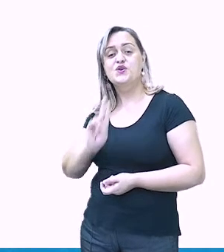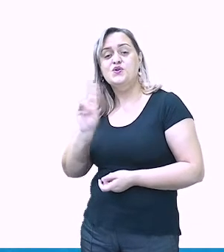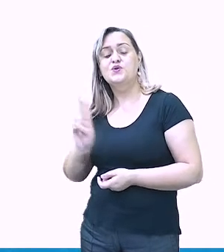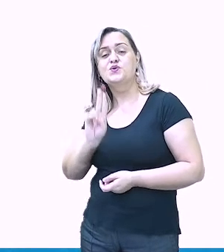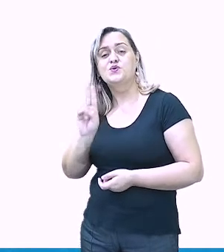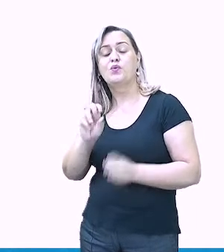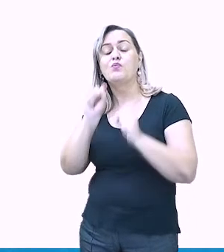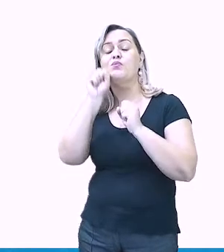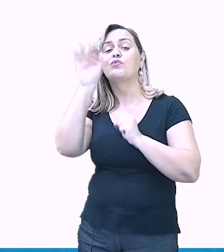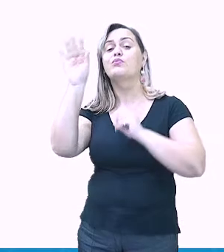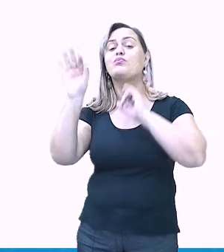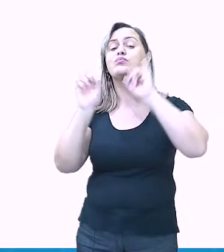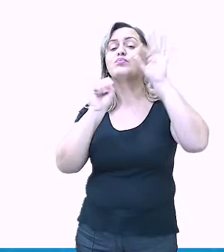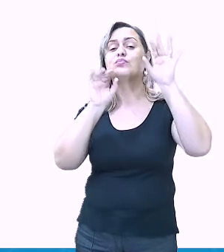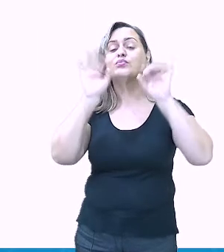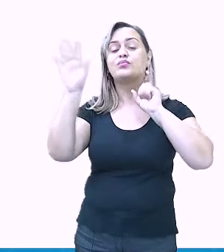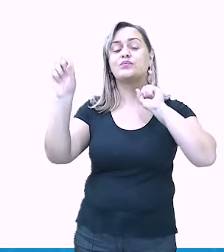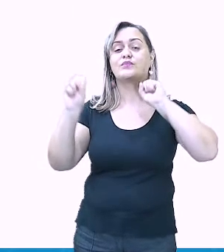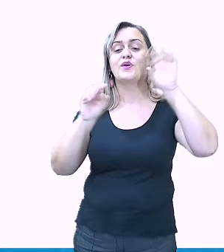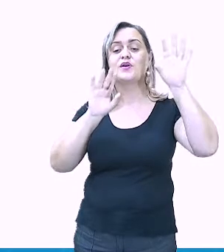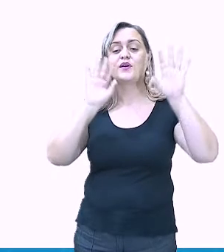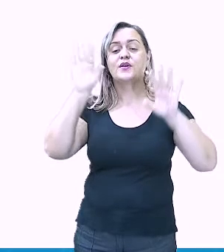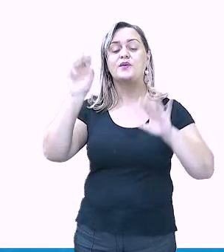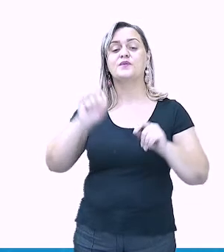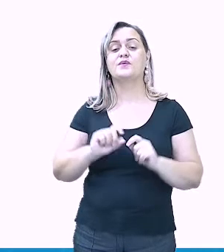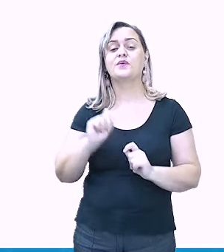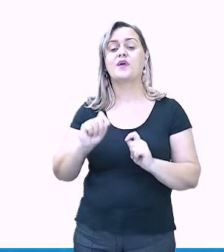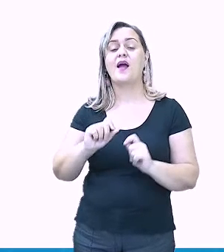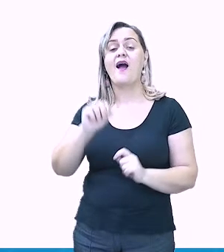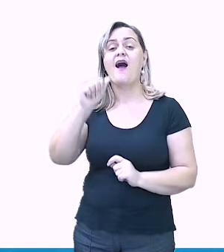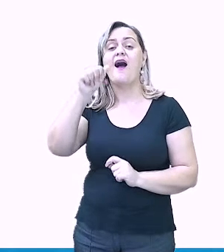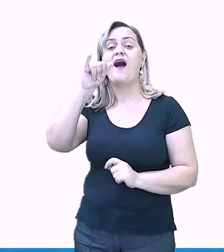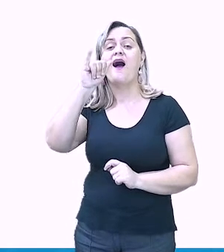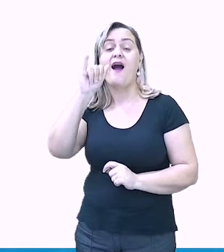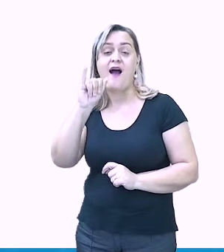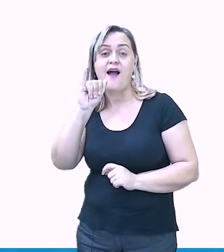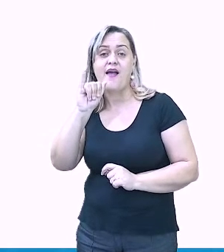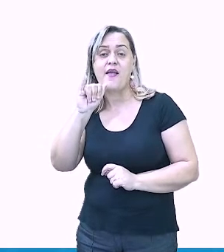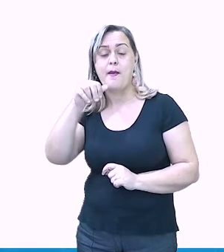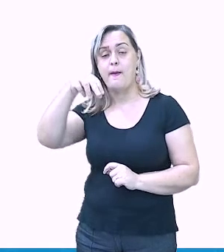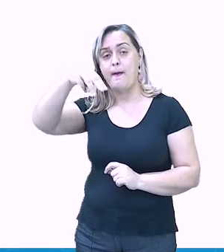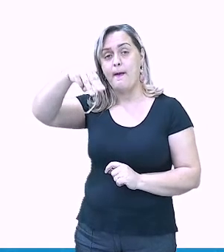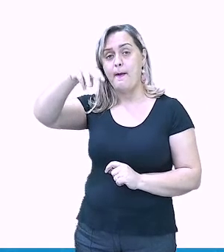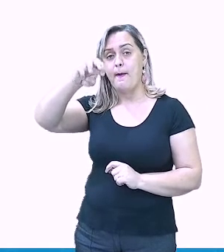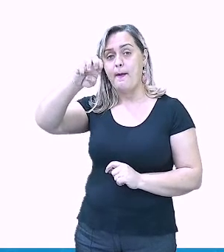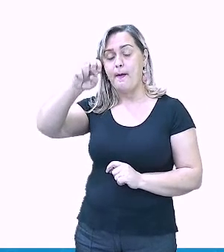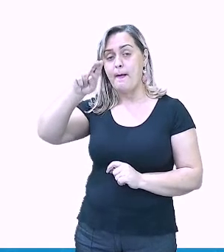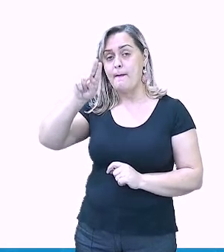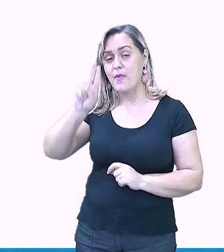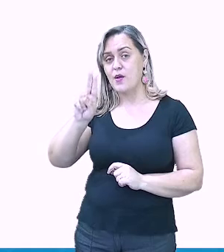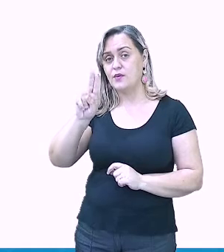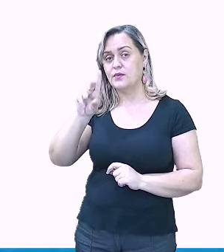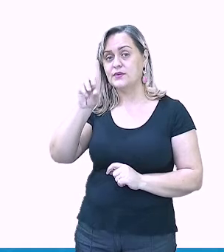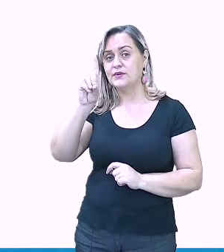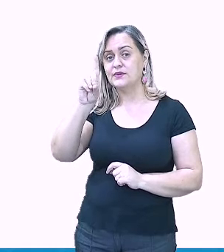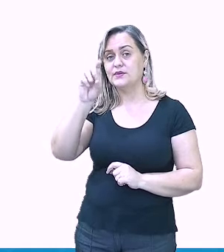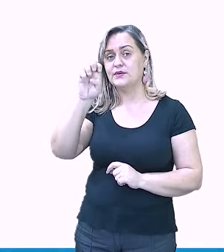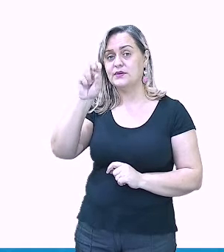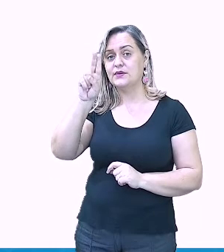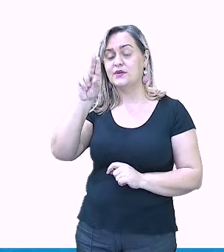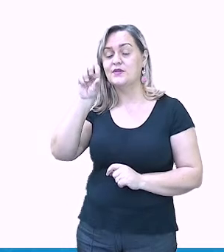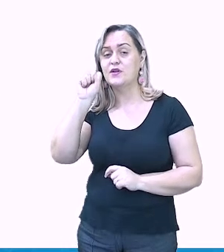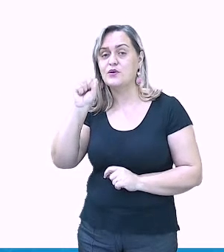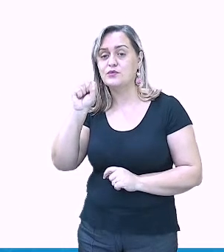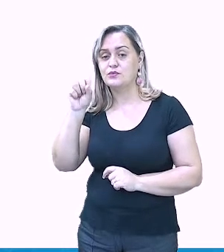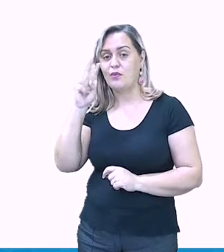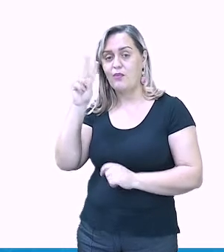meu Deus, o que ela estava querendo expressar aqui? Uma preocupação com ele, não é mesmo?